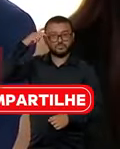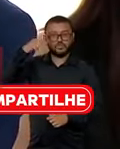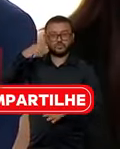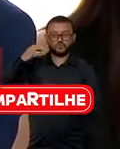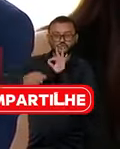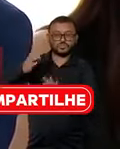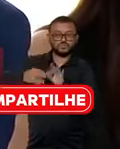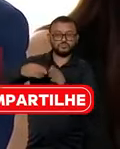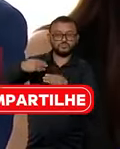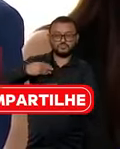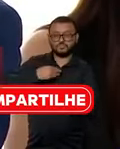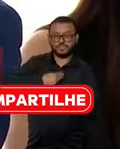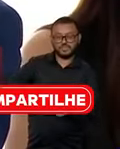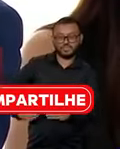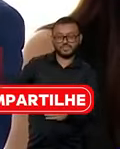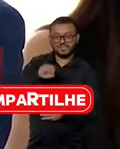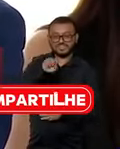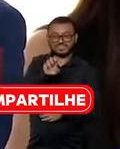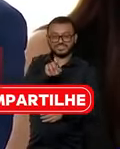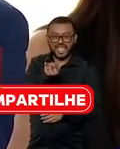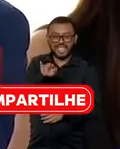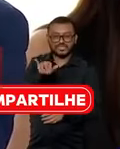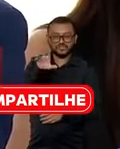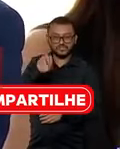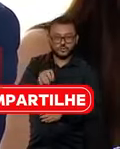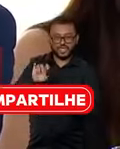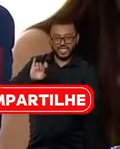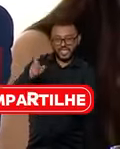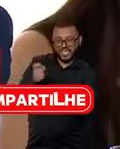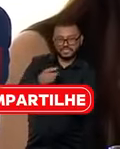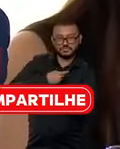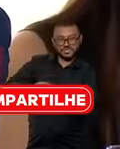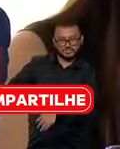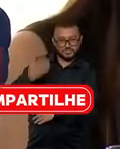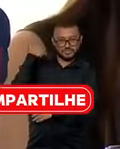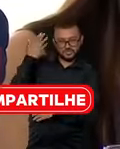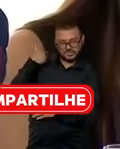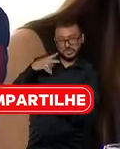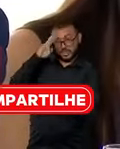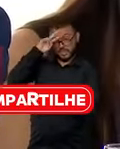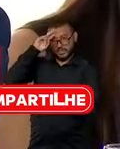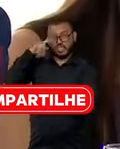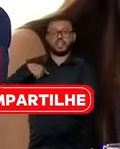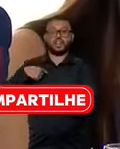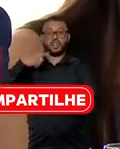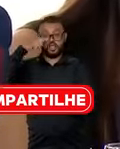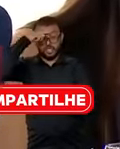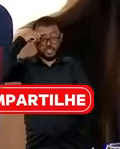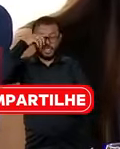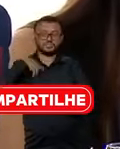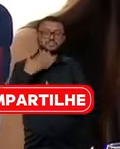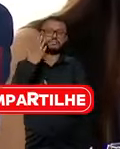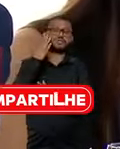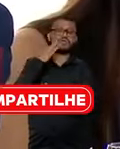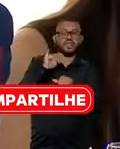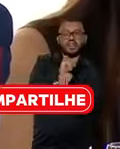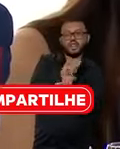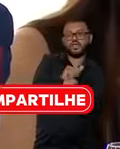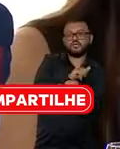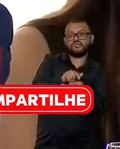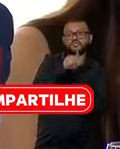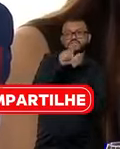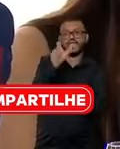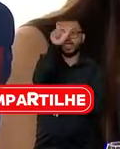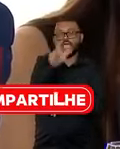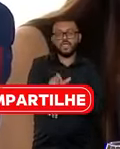senhor acompanha, como é que o senhor vê o que está ocorrendo agora em relação à Lava Jato, não como presidente, mas como quem